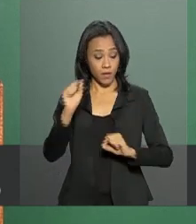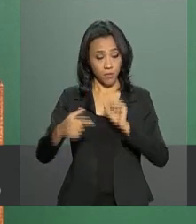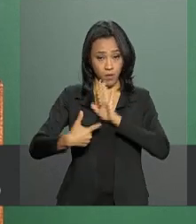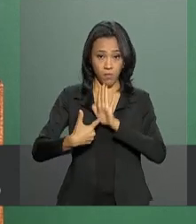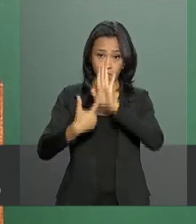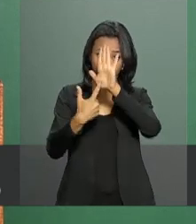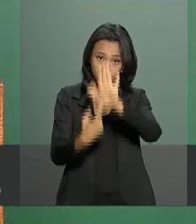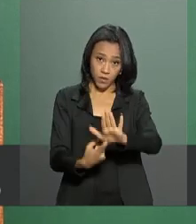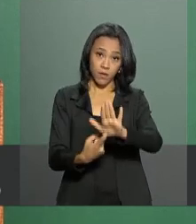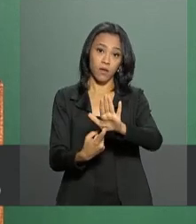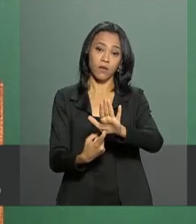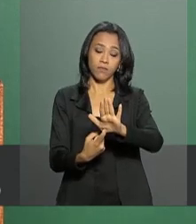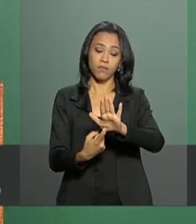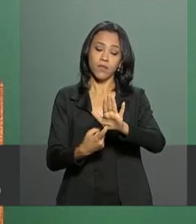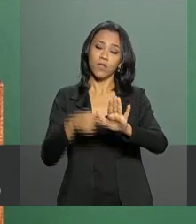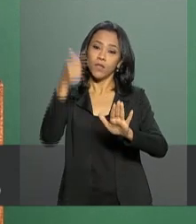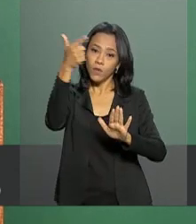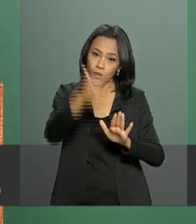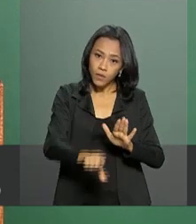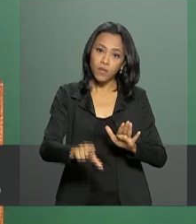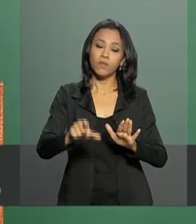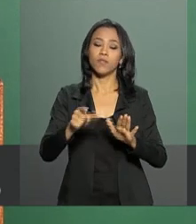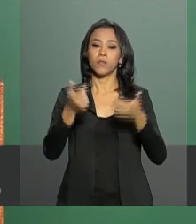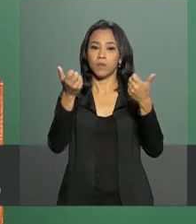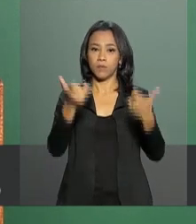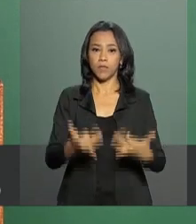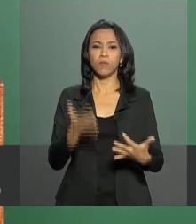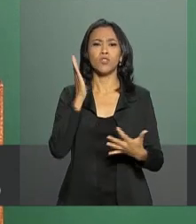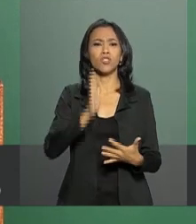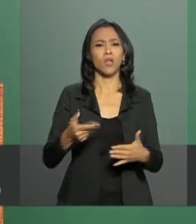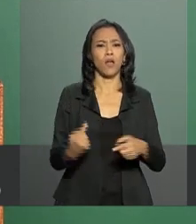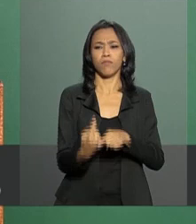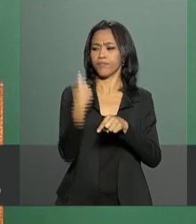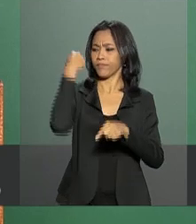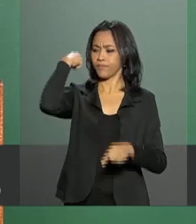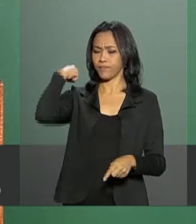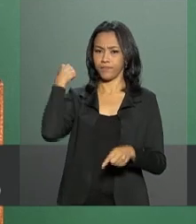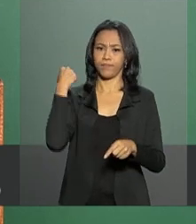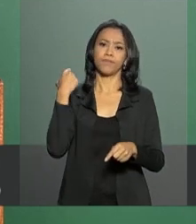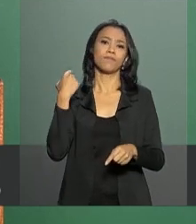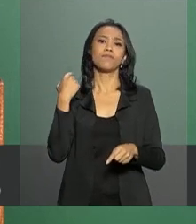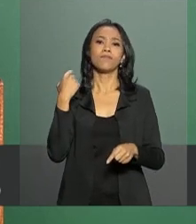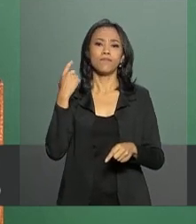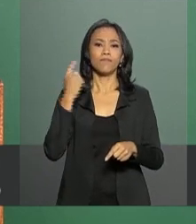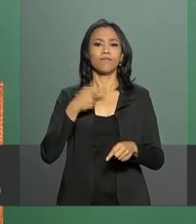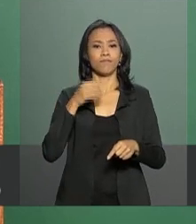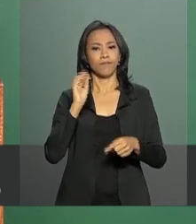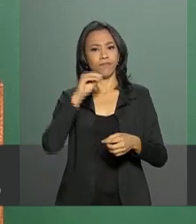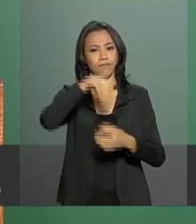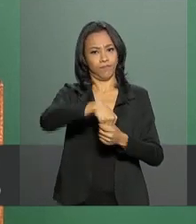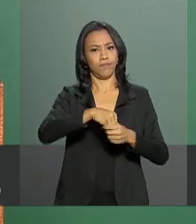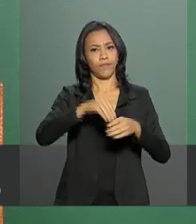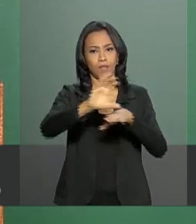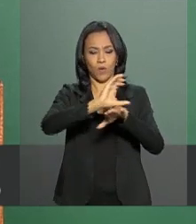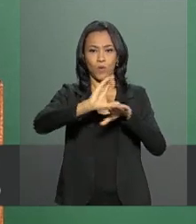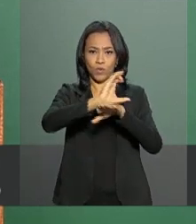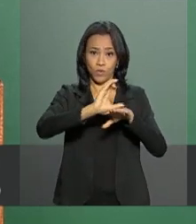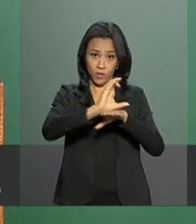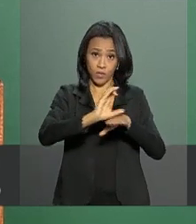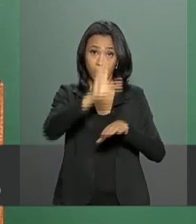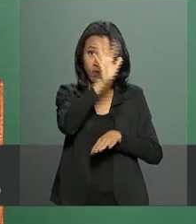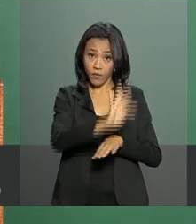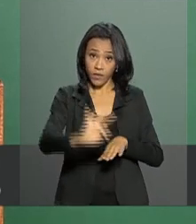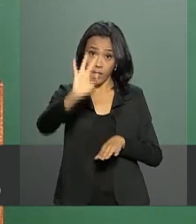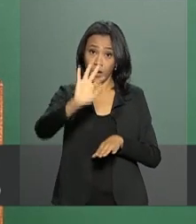eterna aquilo que nós estabelecemos no texto convencional ao